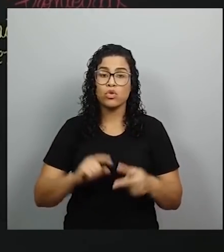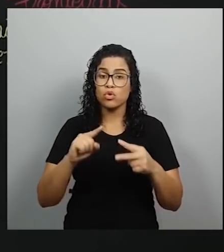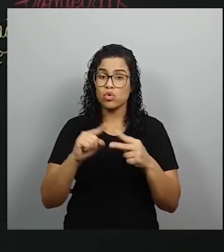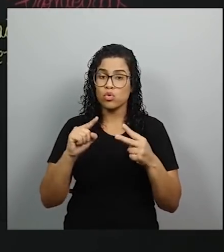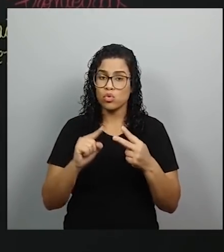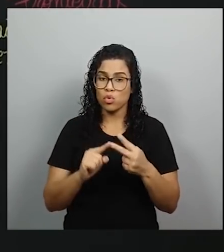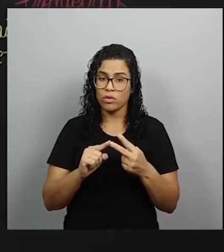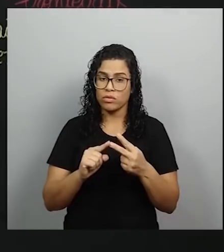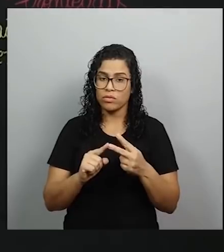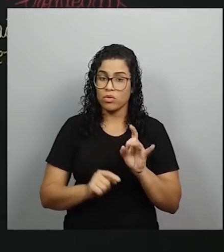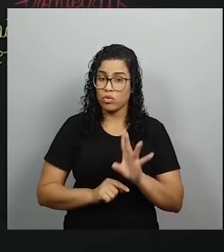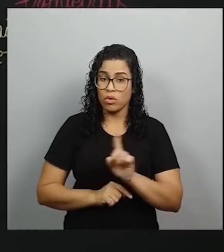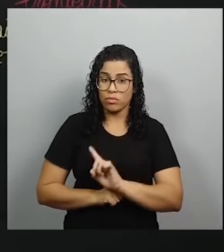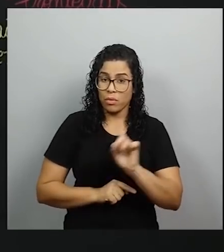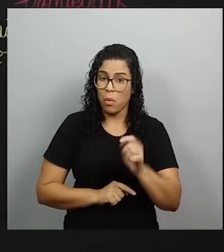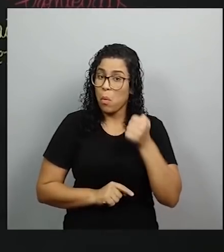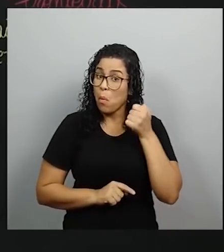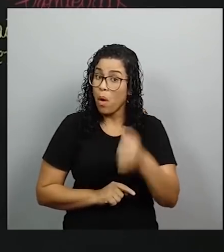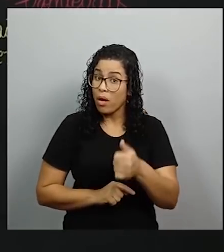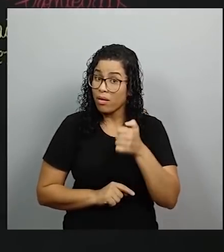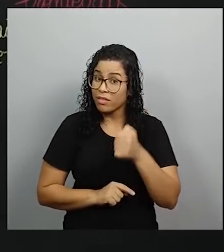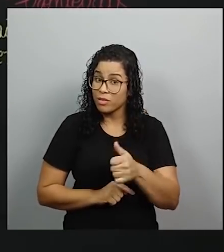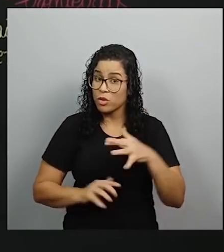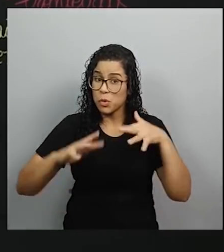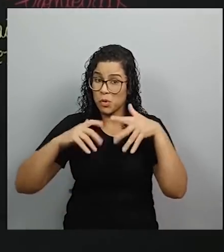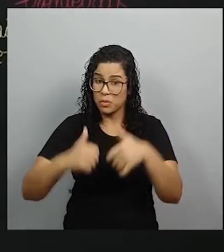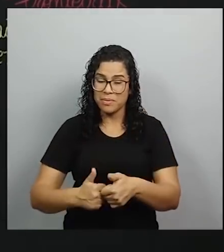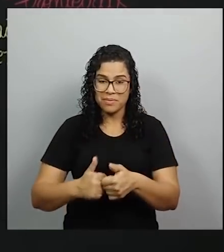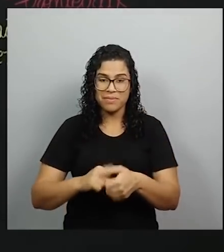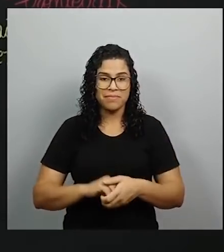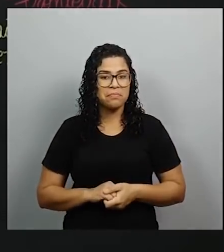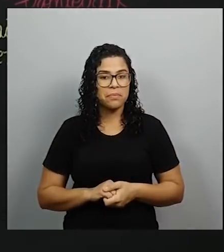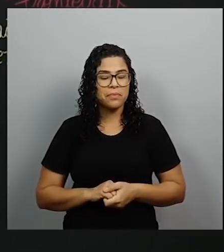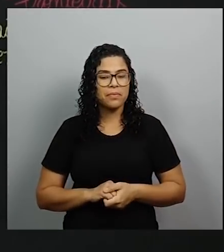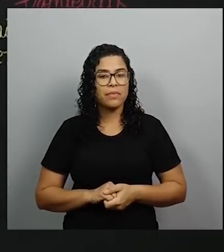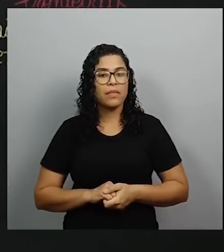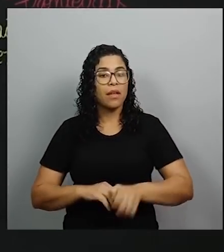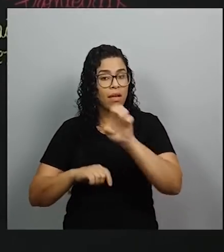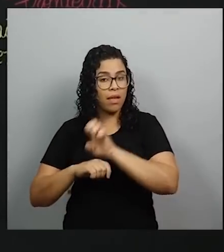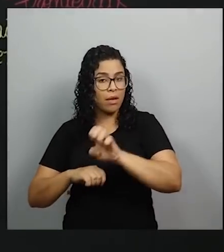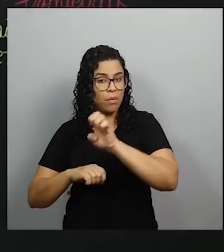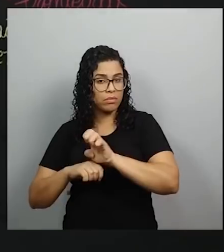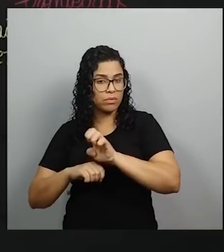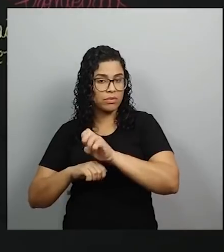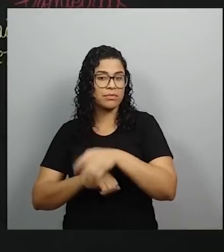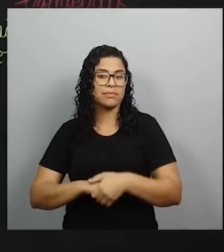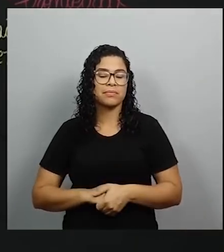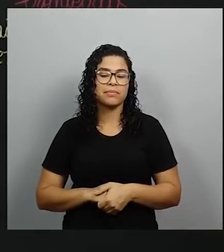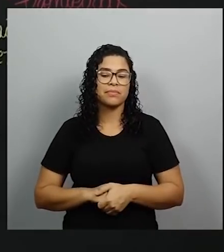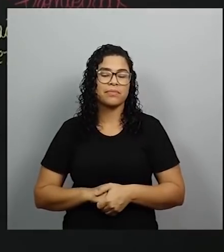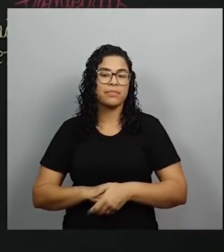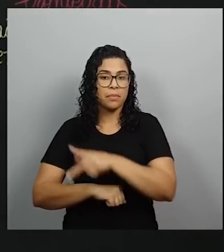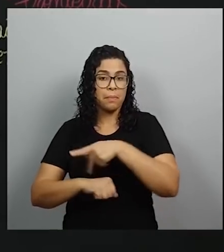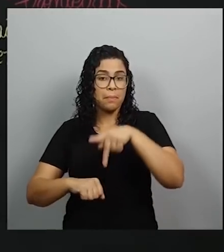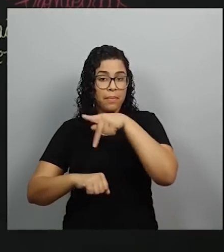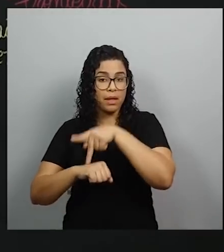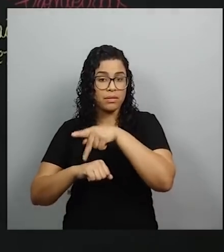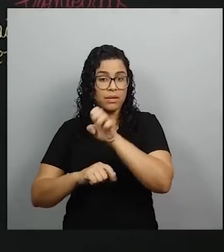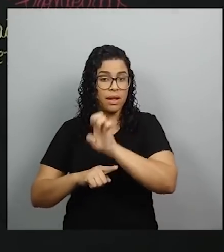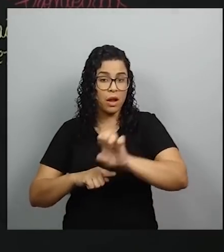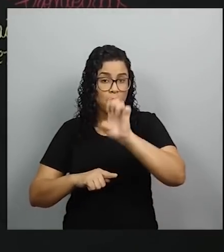Quando eu disse quase, óbvio, temos uma exceção, que é o Equador, que na verdade nós não temos fronteira, não